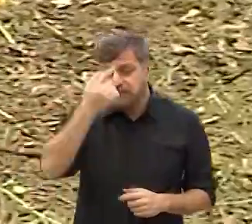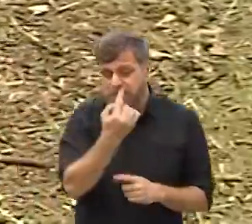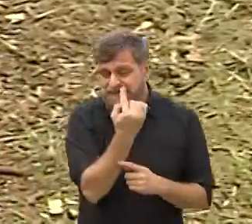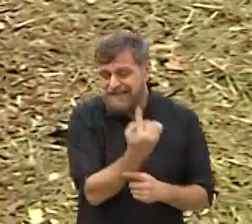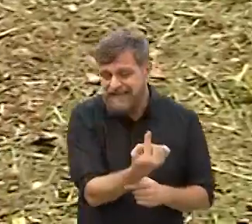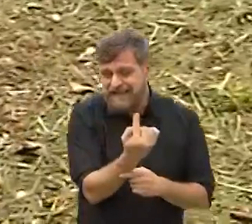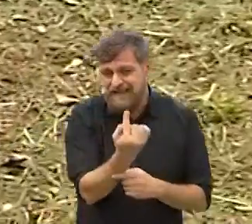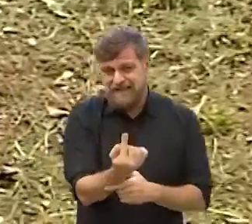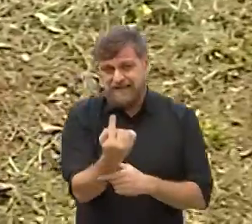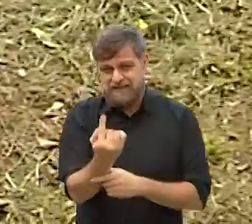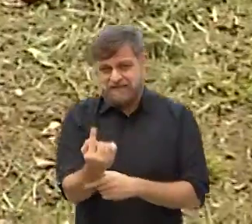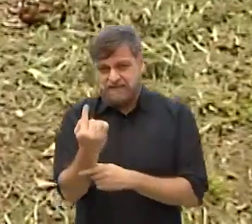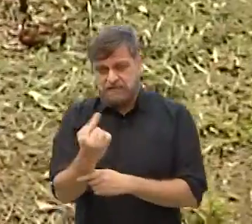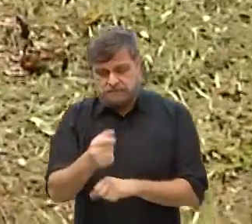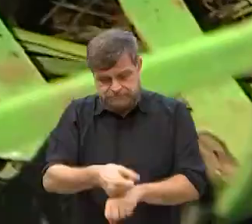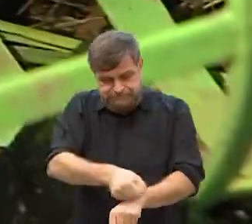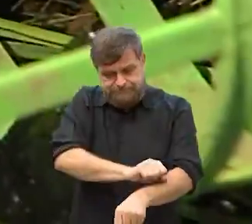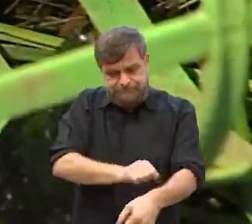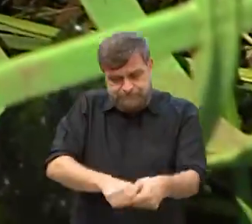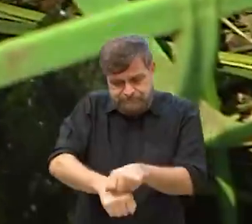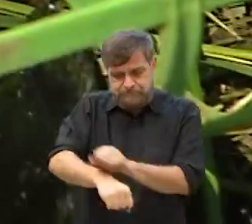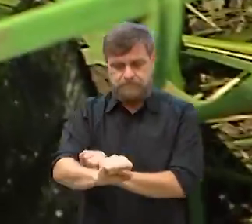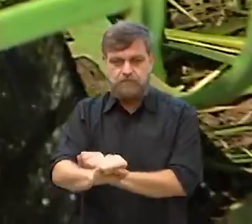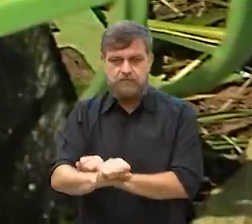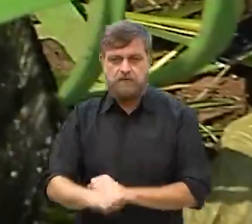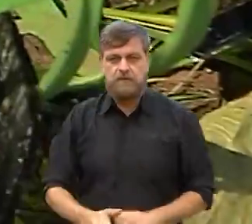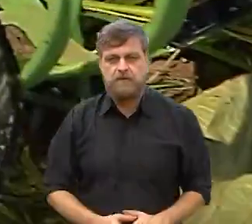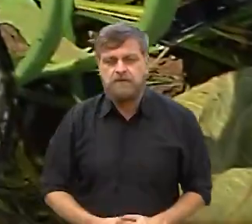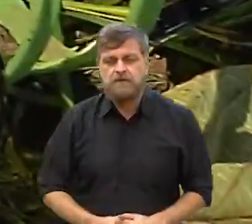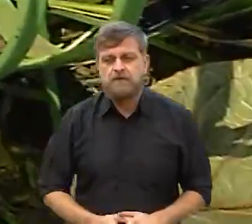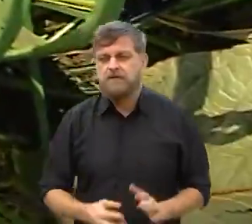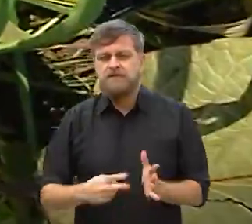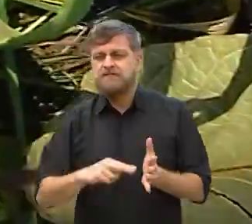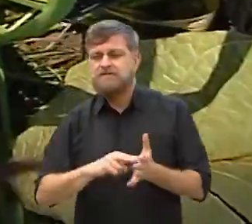cada um. Cada um arregaçando as mangas. E não é